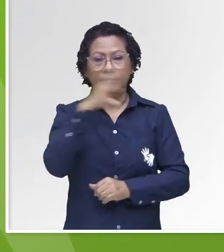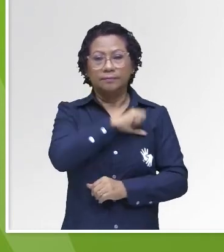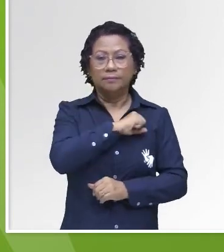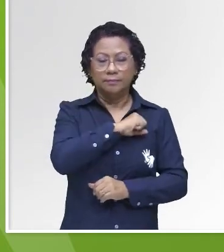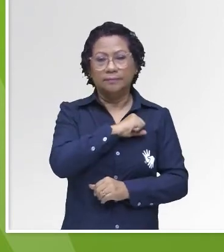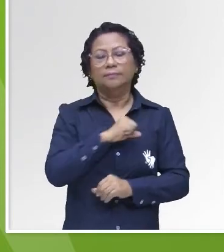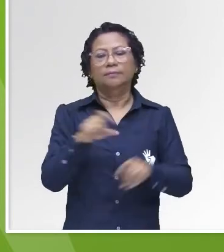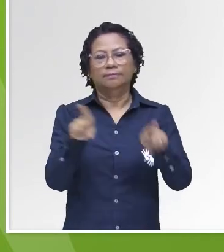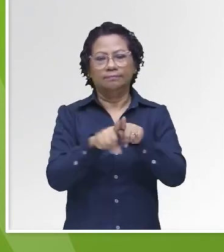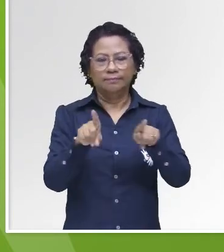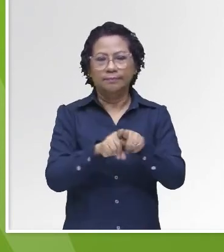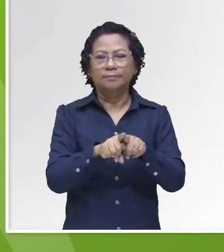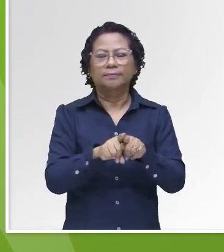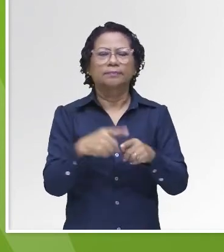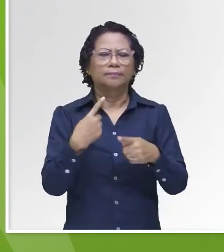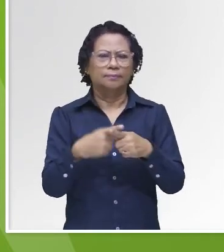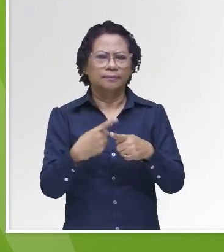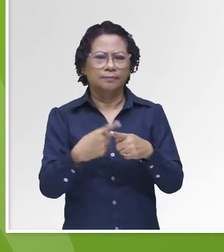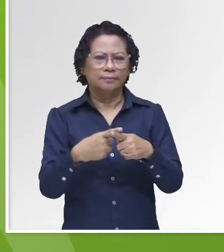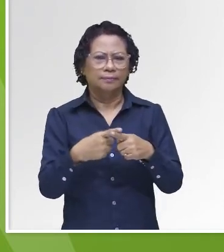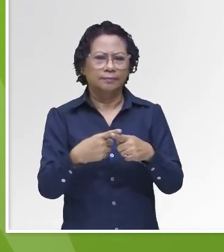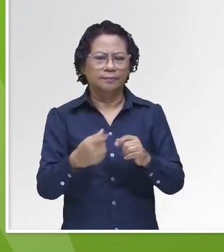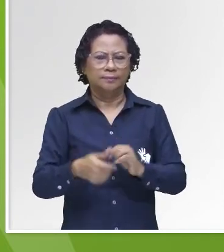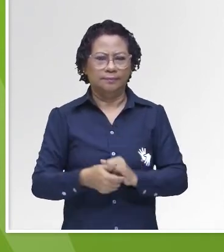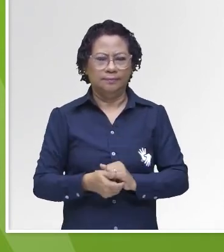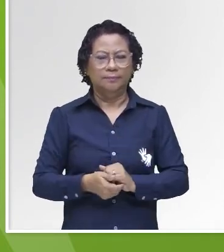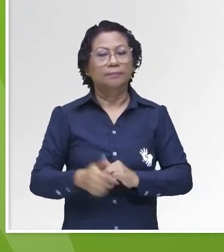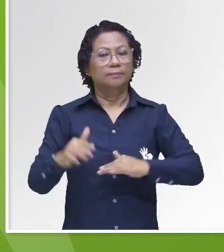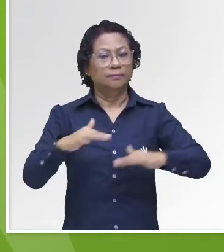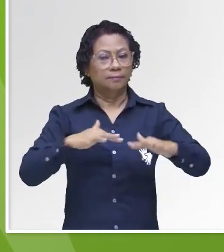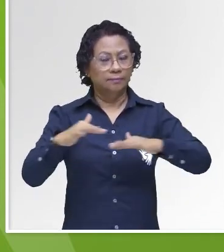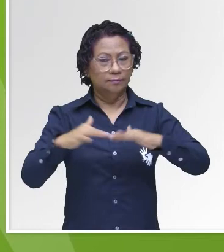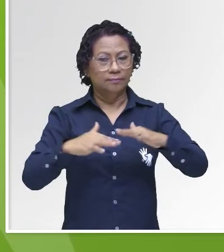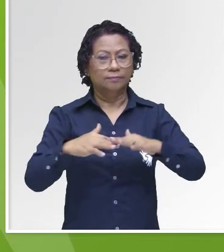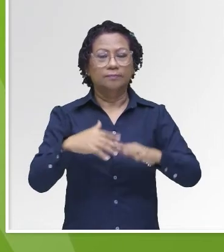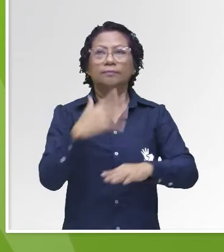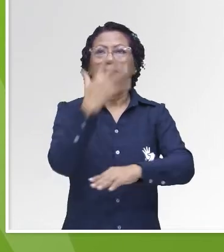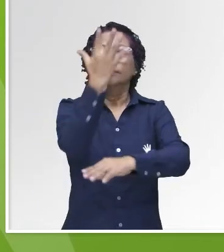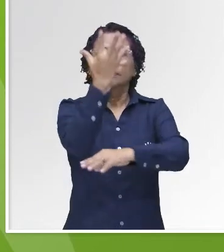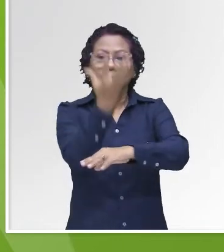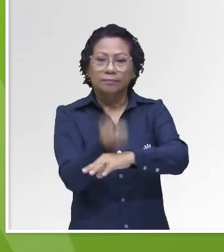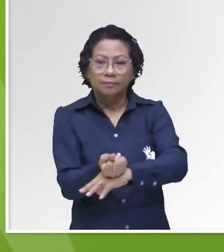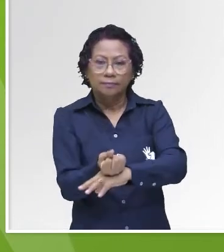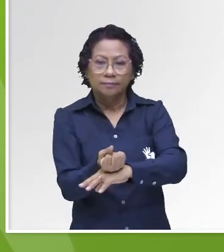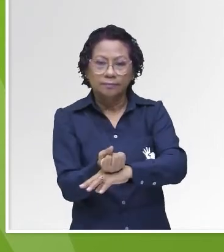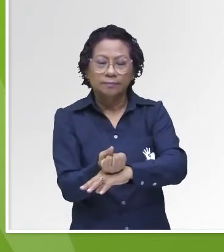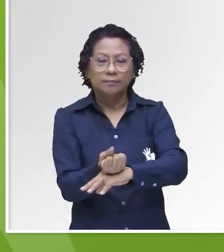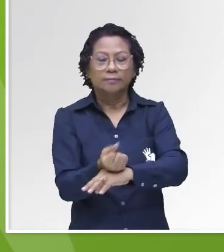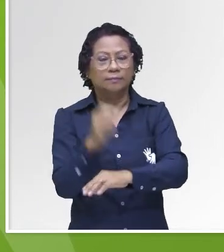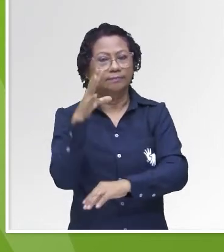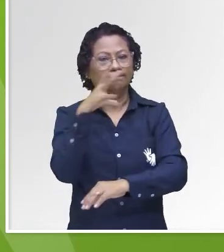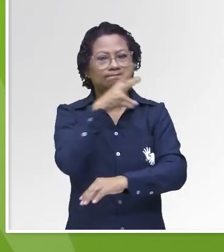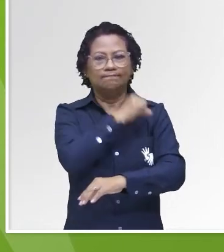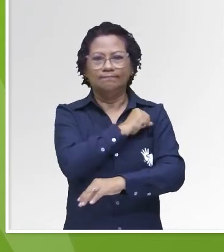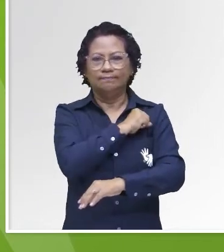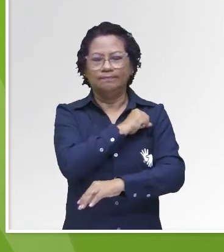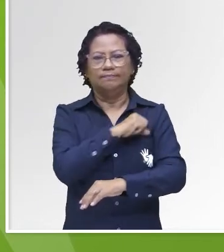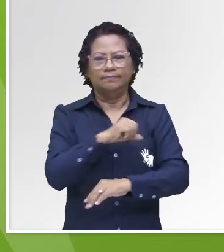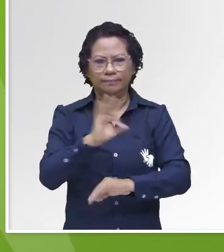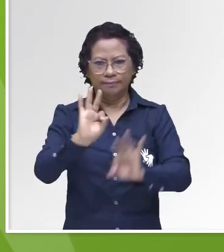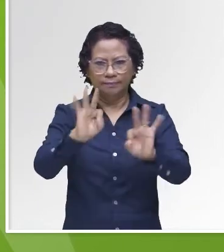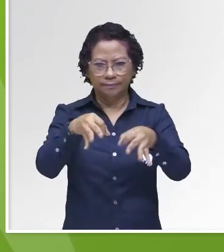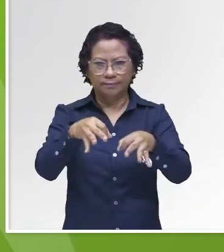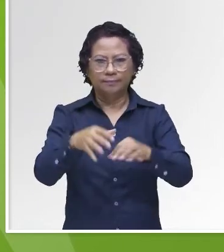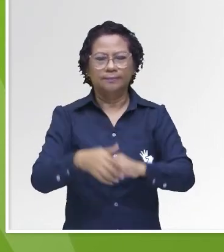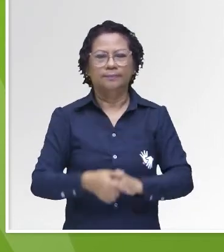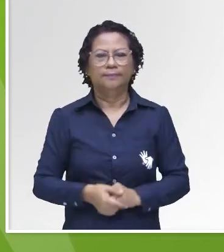está aumentando. Por quê? Porque o movimento para baixo é um movimento acelerado, certo?